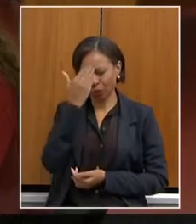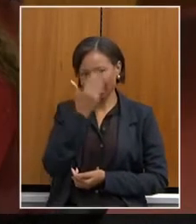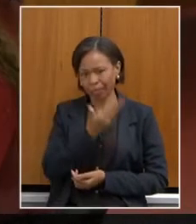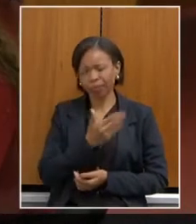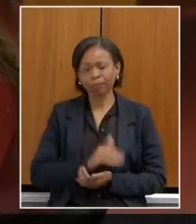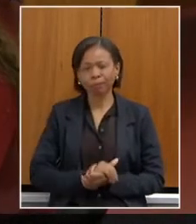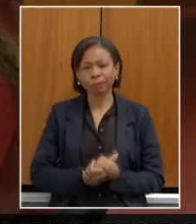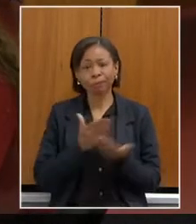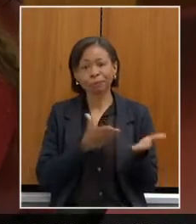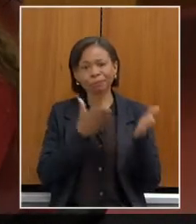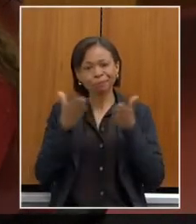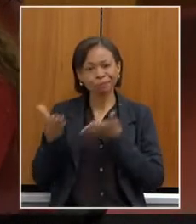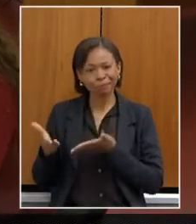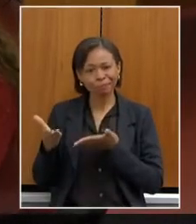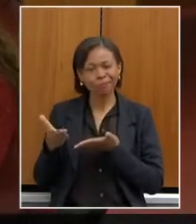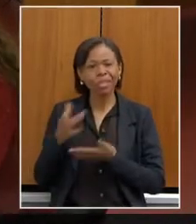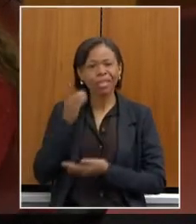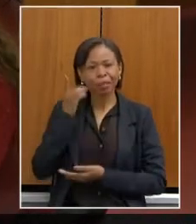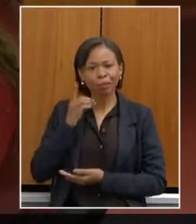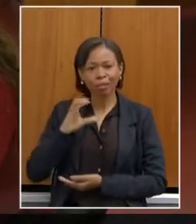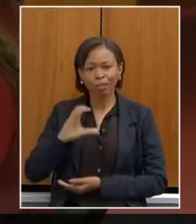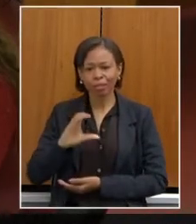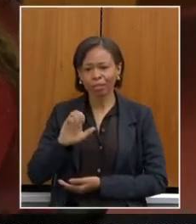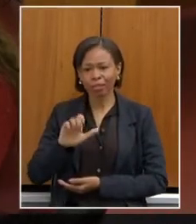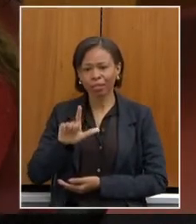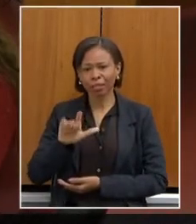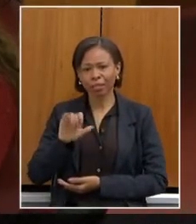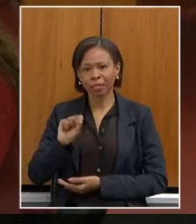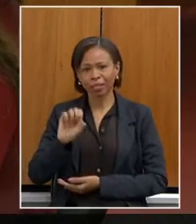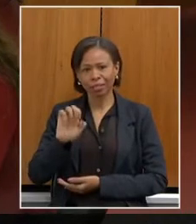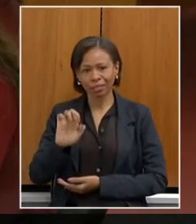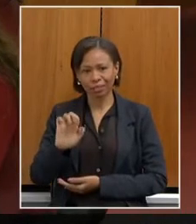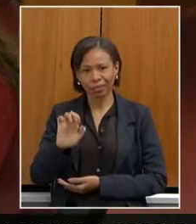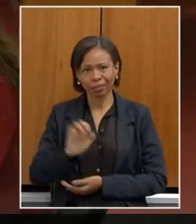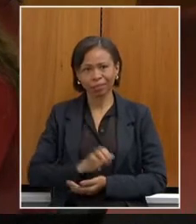a palavra a senhora deputada Celise Celise La Viola